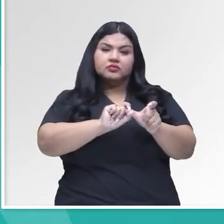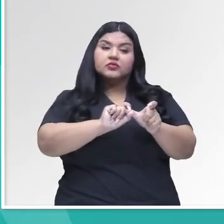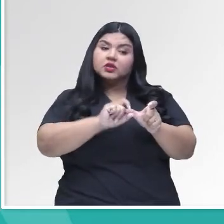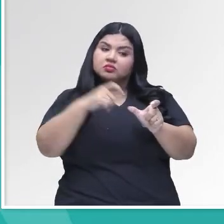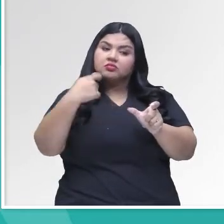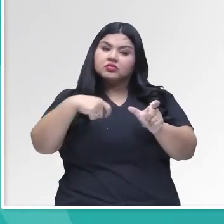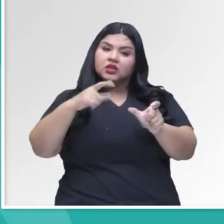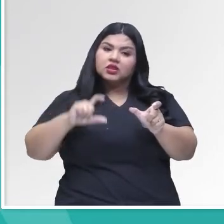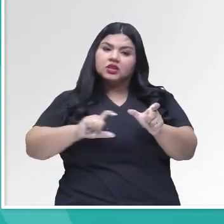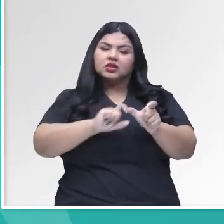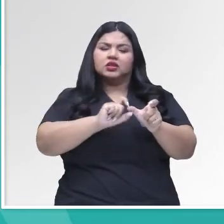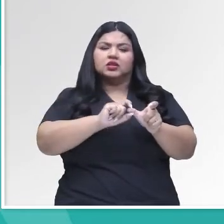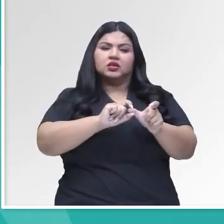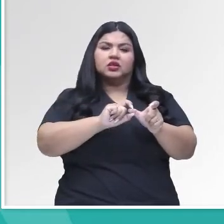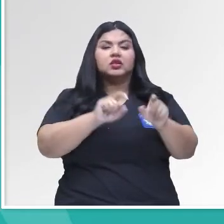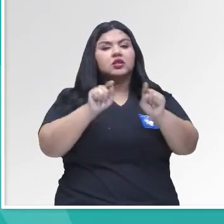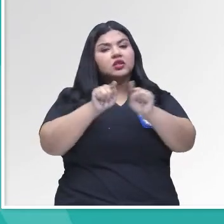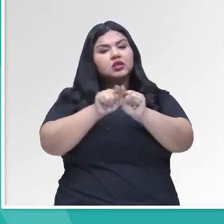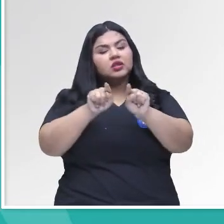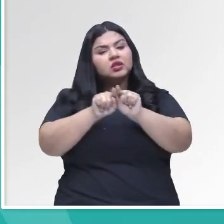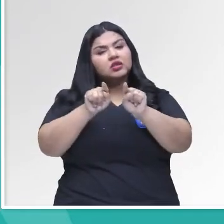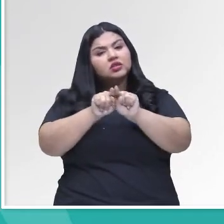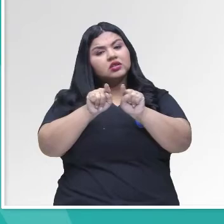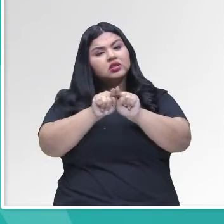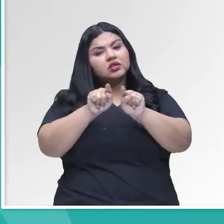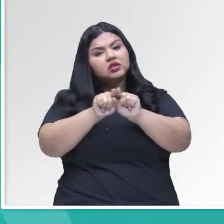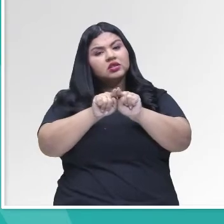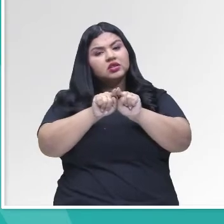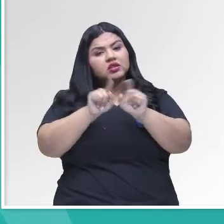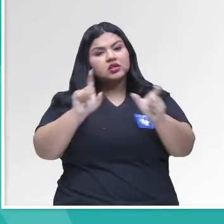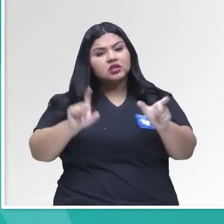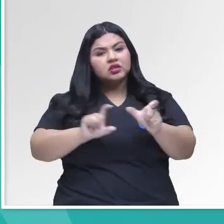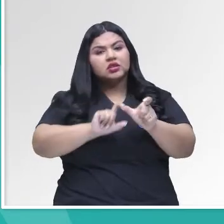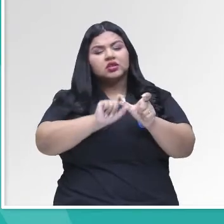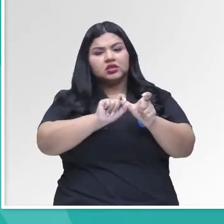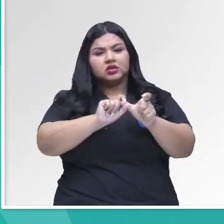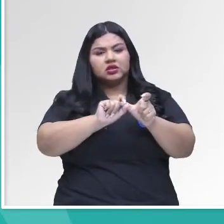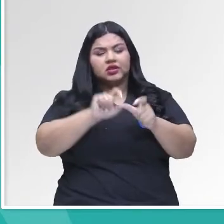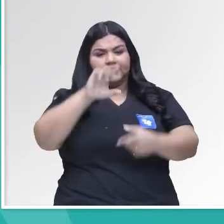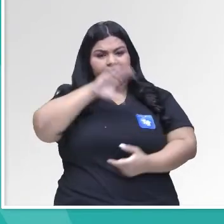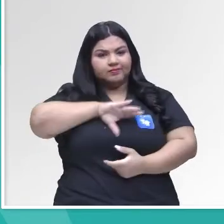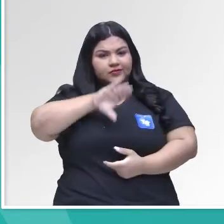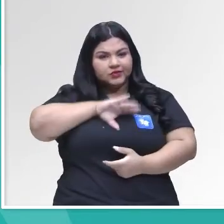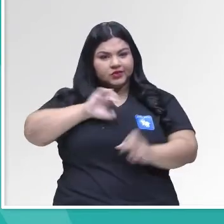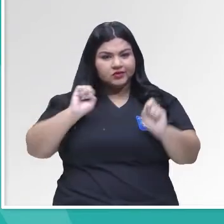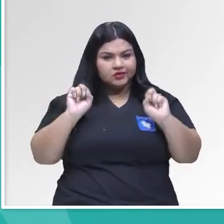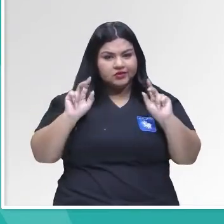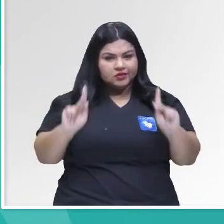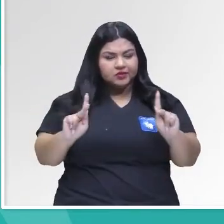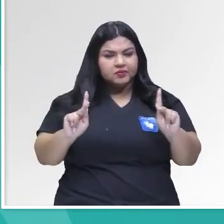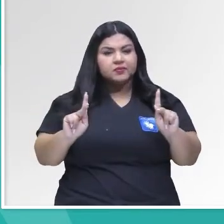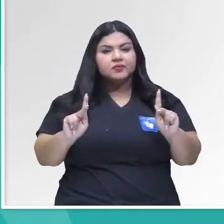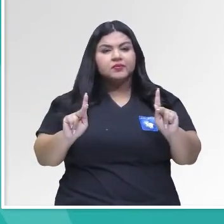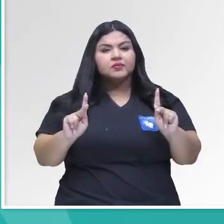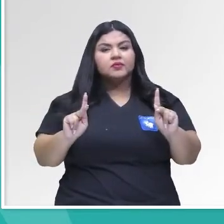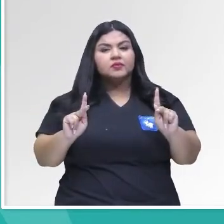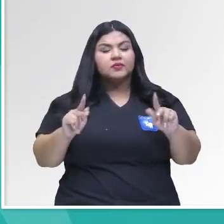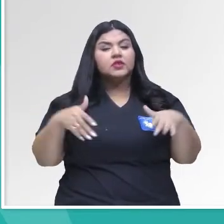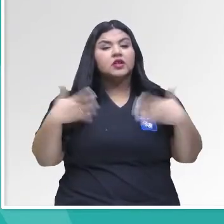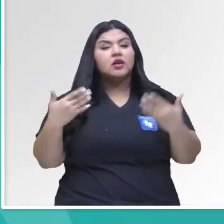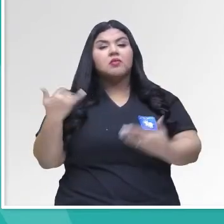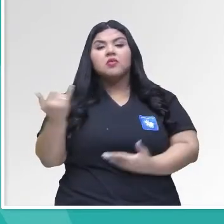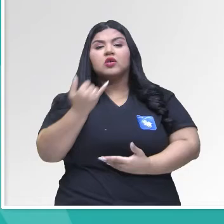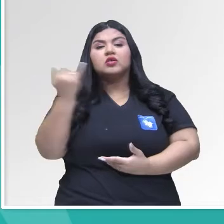para ligar. E também são chamadas de conectivos na língua portuguesa, tá bom? Porque ligam. Então é importante